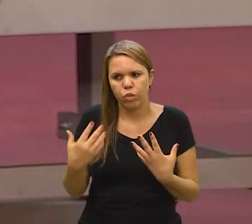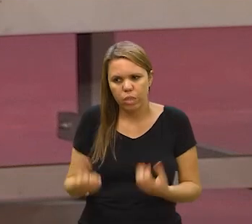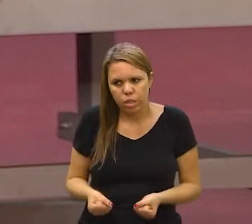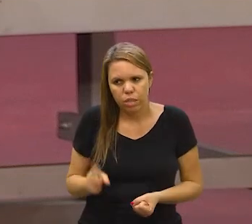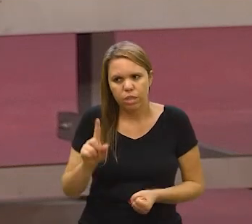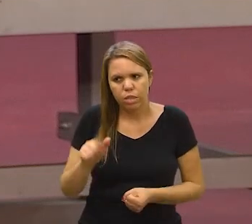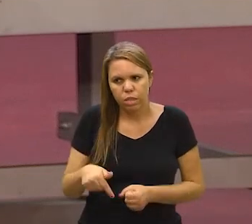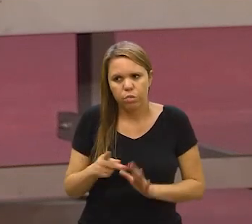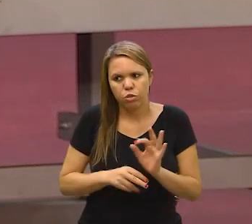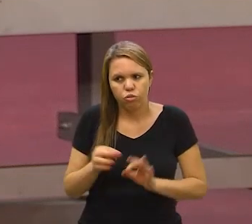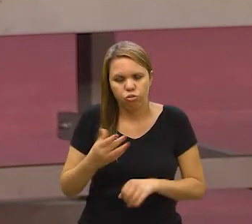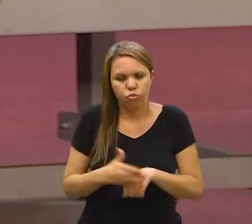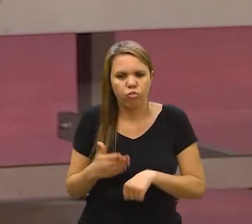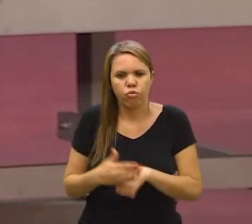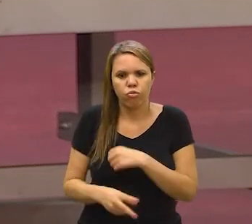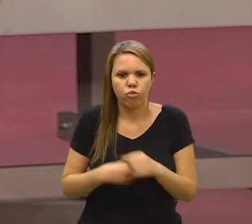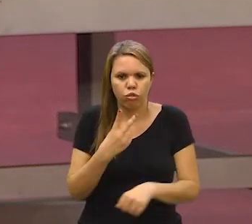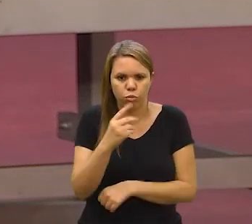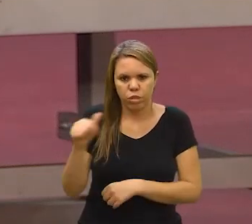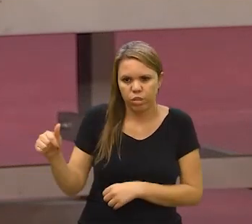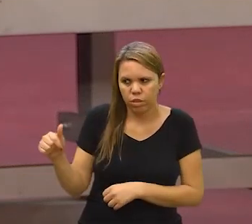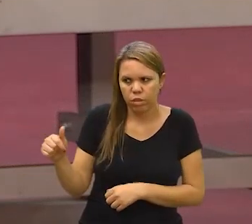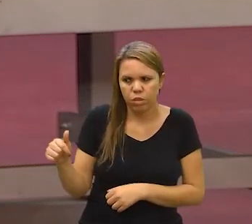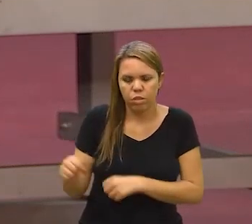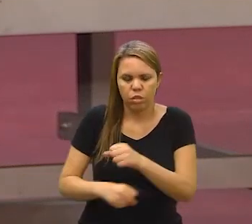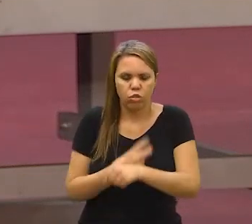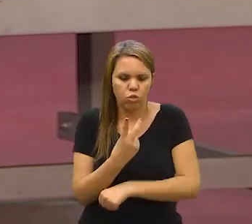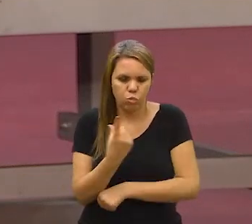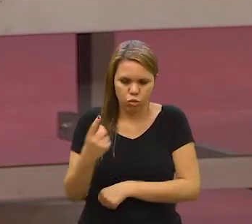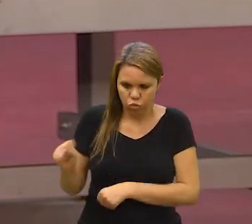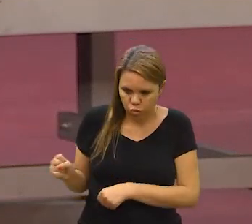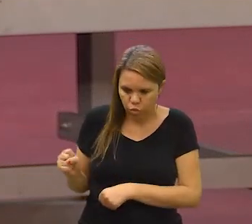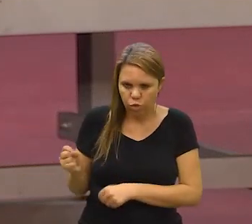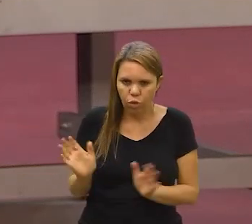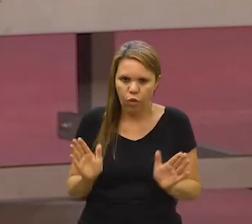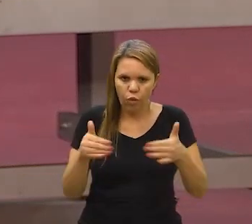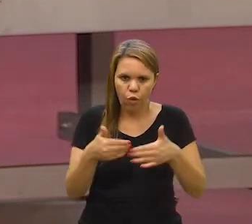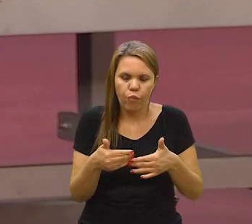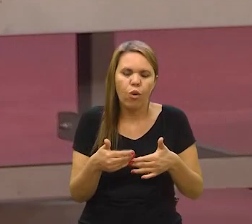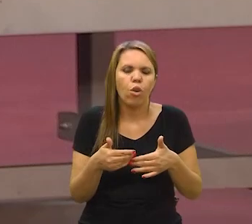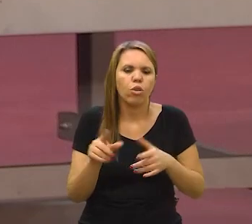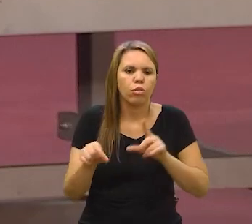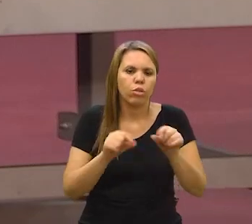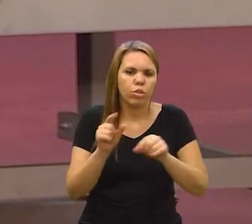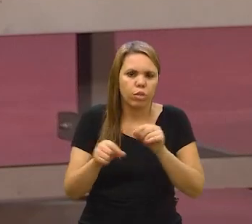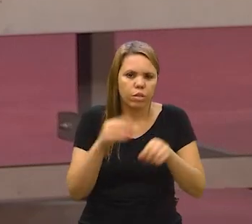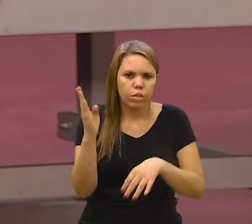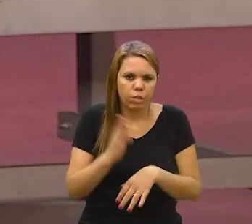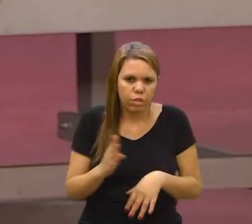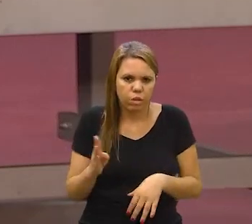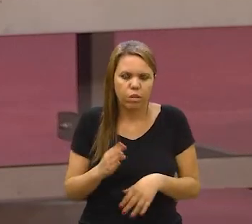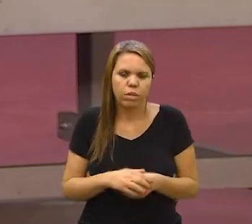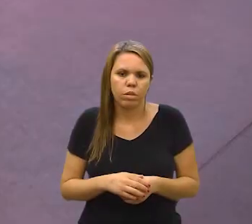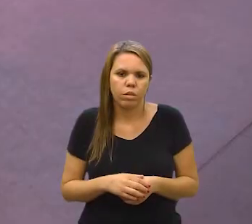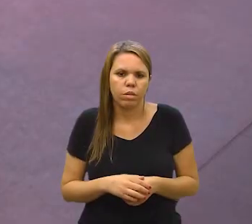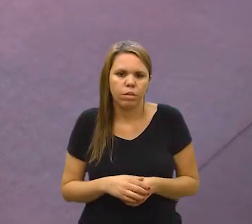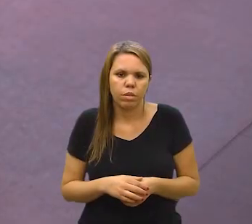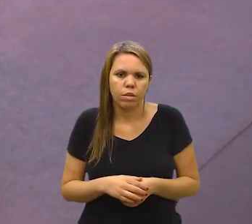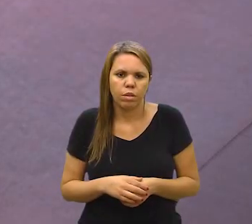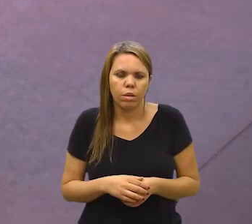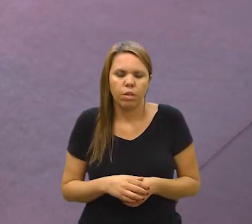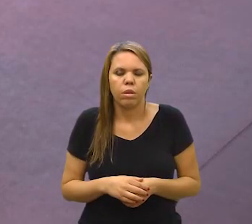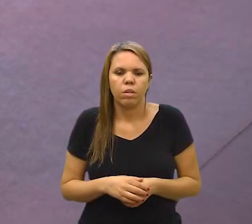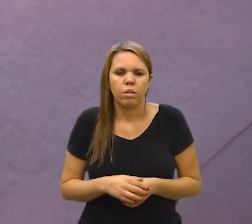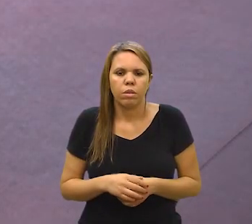causa, treinamos 2017 e 2018, 2018 muito voltado na seletiva brasileira classificatória para o PAN e